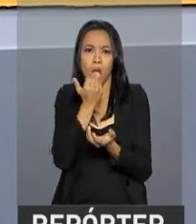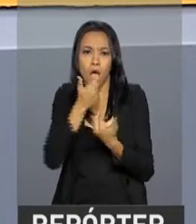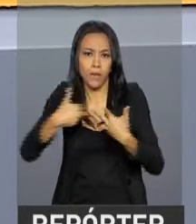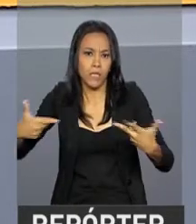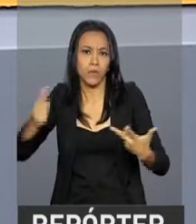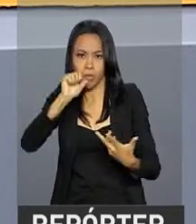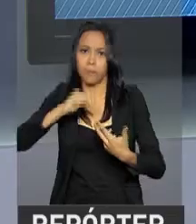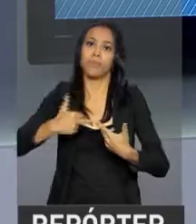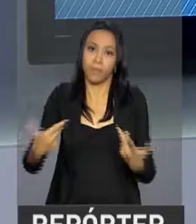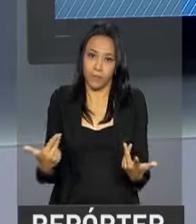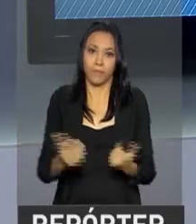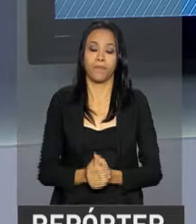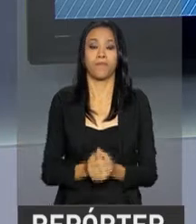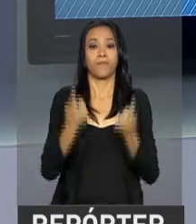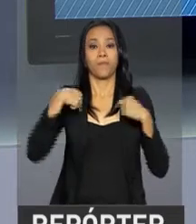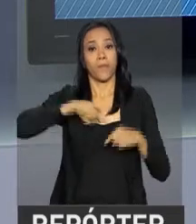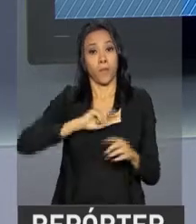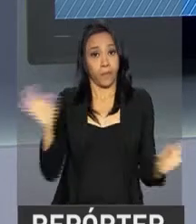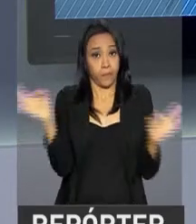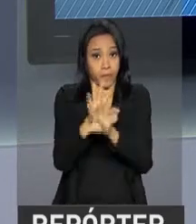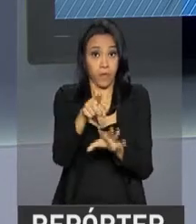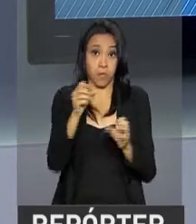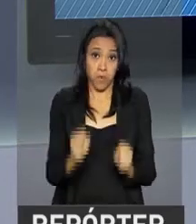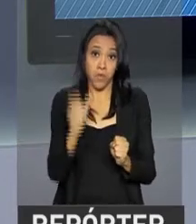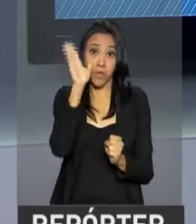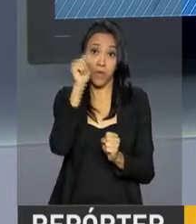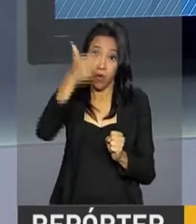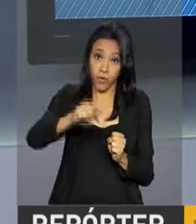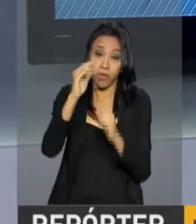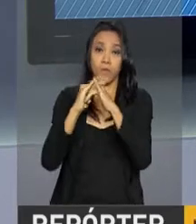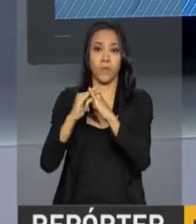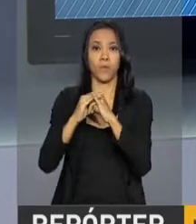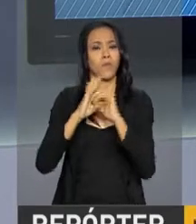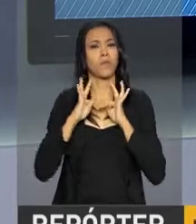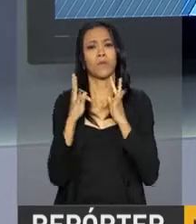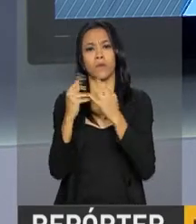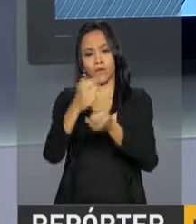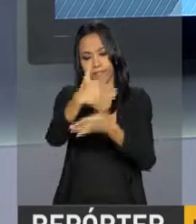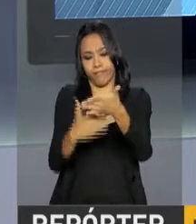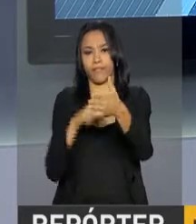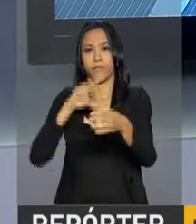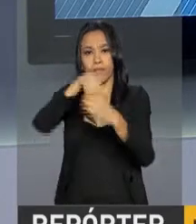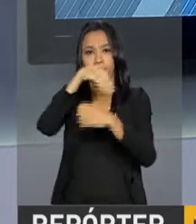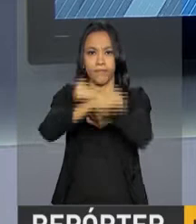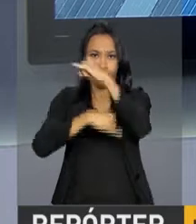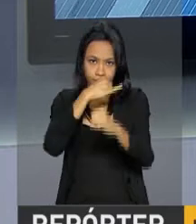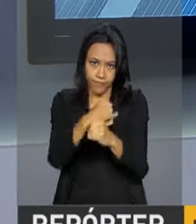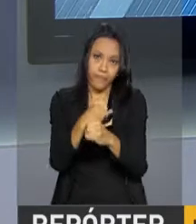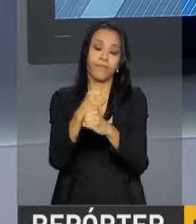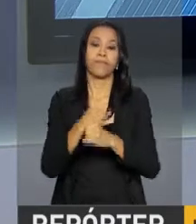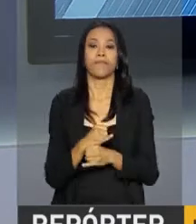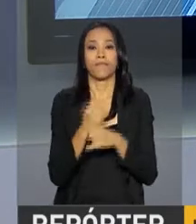bebidas nós ficamos por aqui você pode rever as reportagens no youtube e toda a nossa programação também está na página da